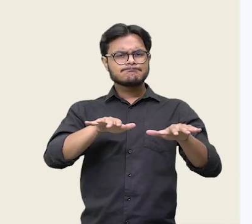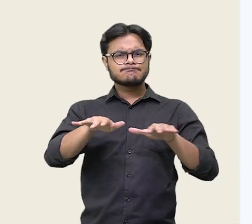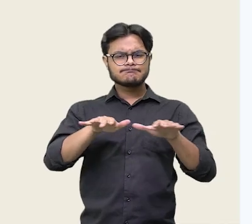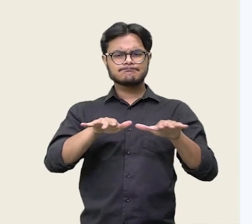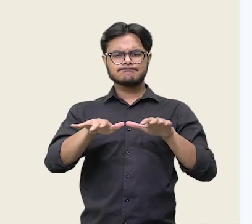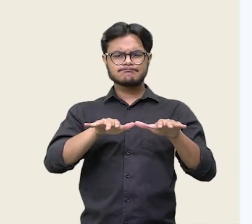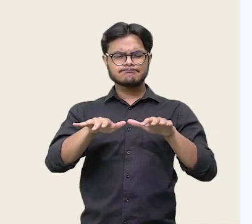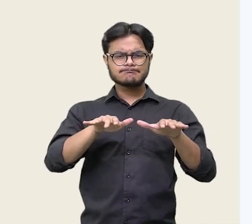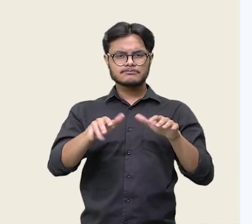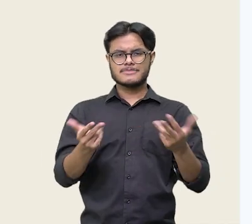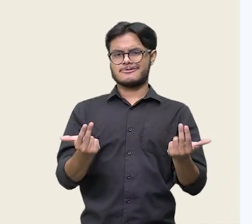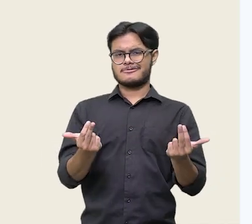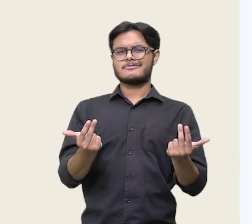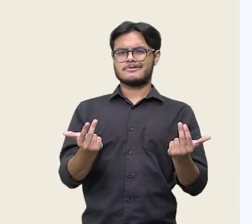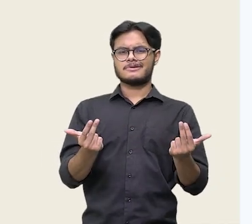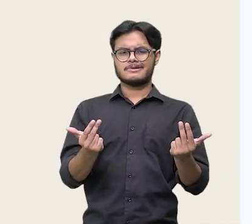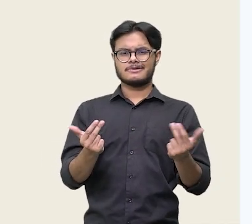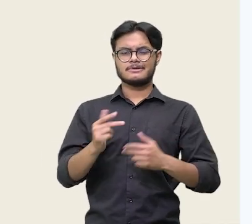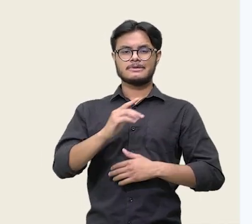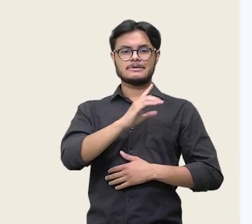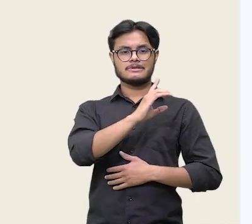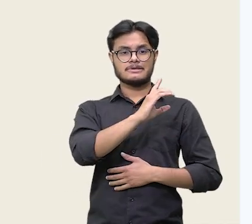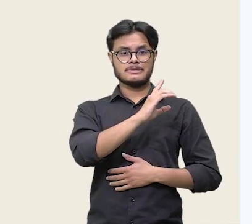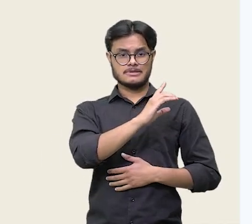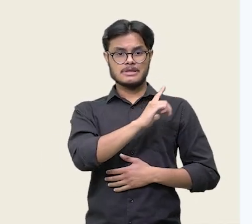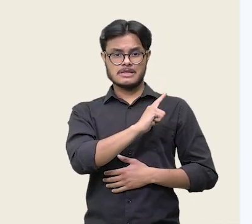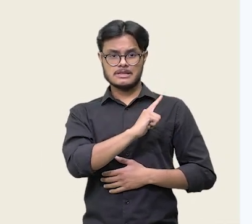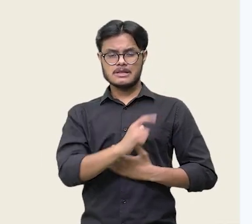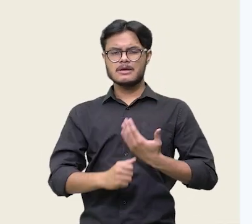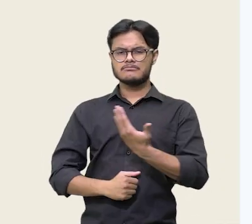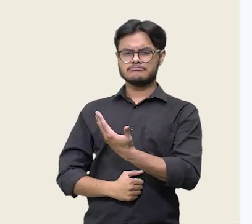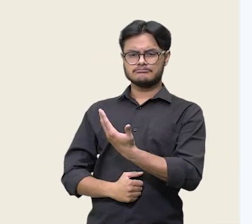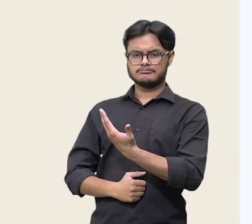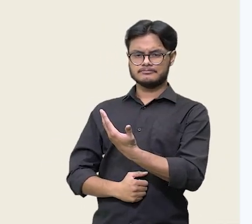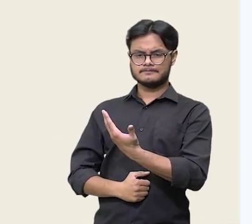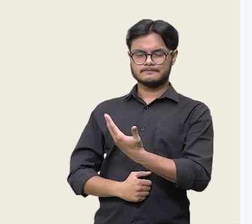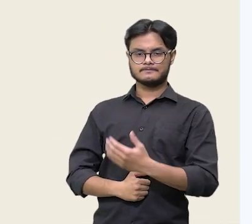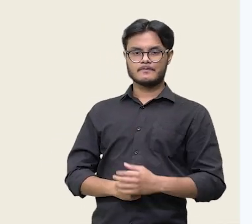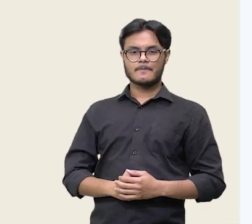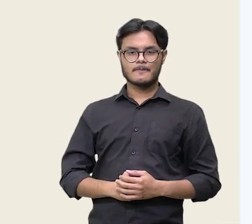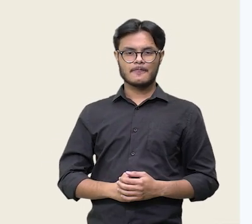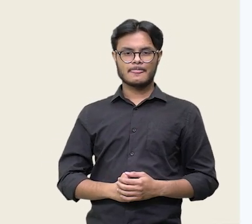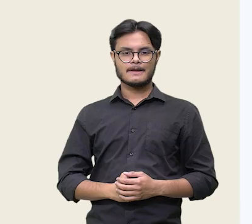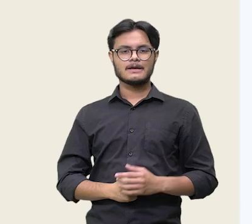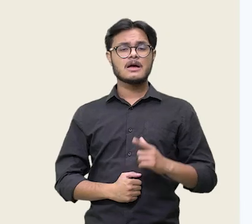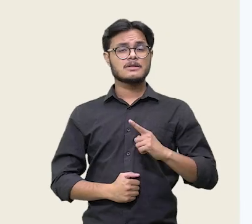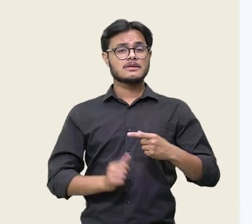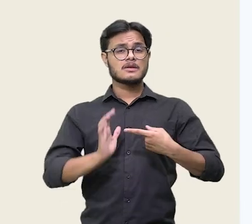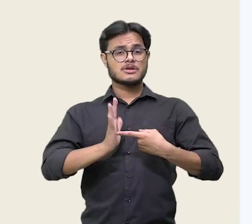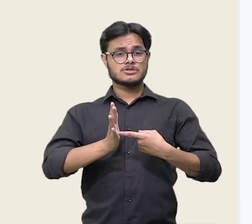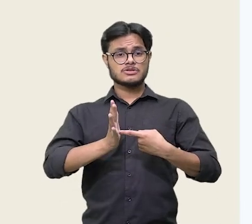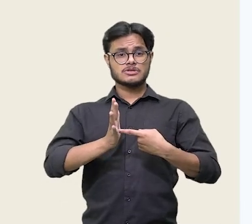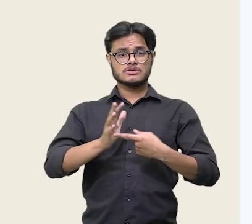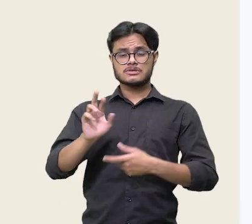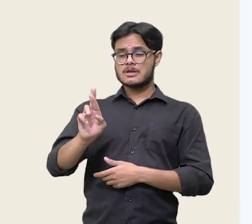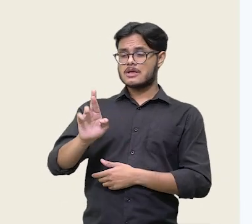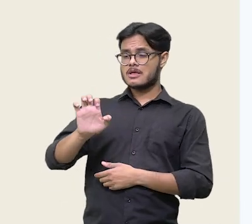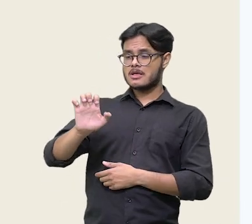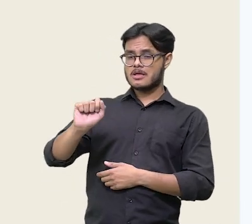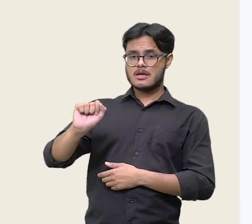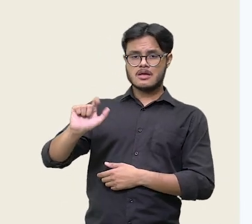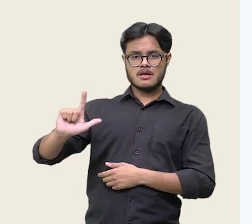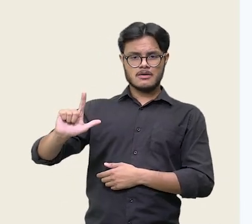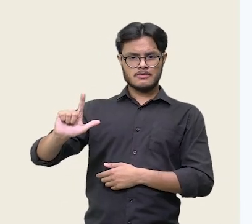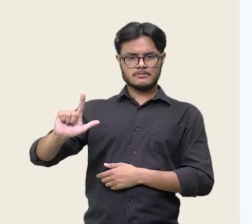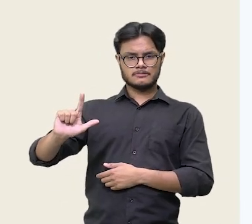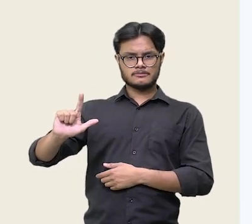ser igual a BDP útil fornecida por circuito, mas nós também temos os geradores reais, que